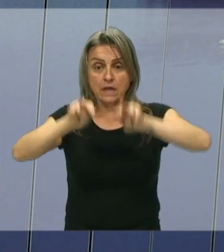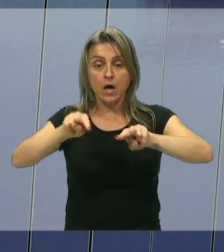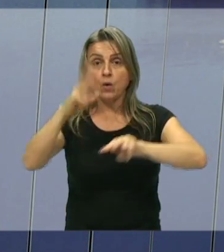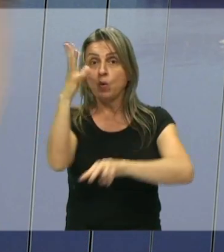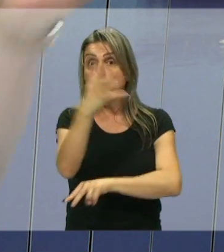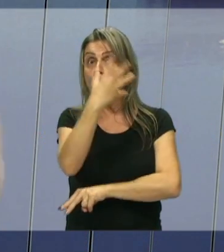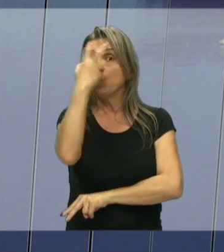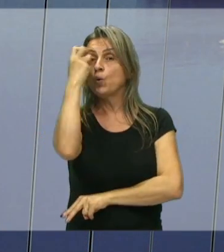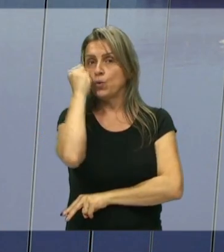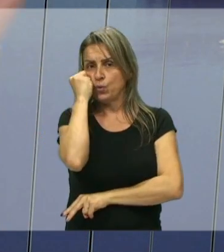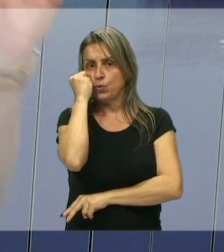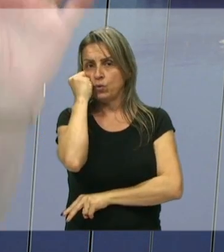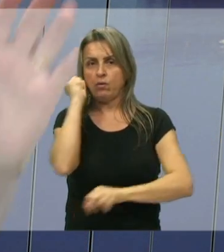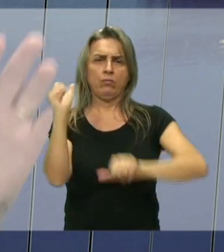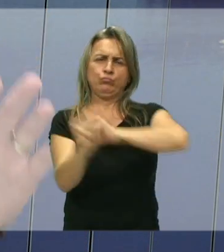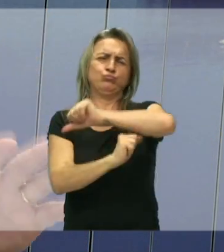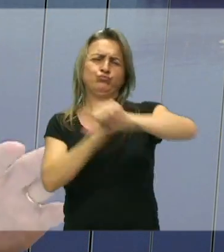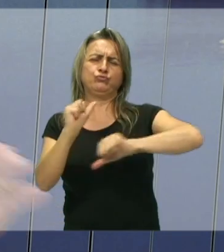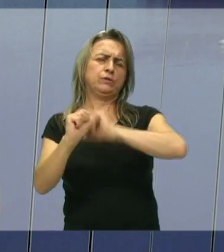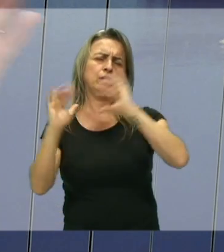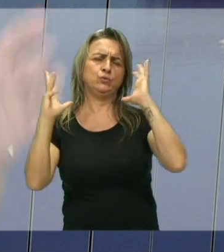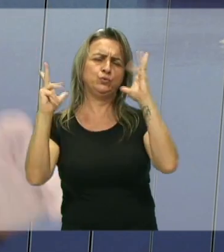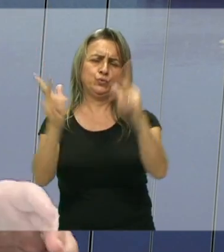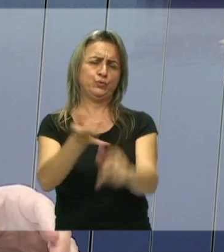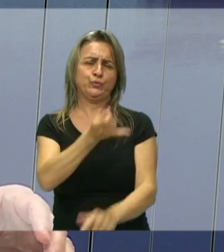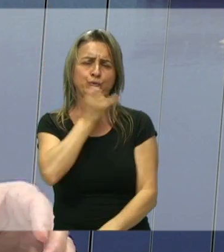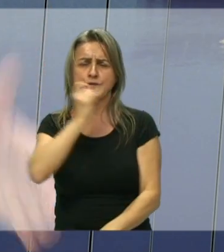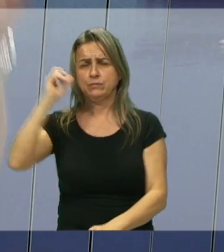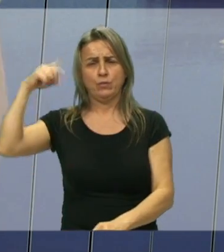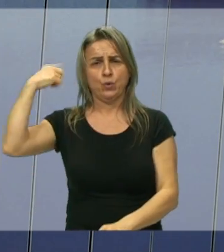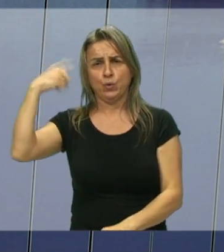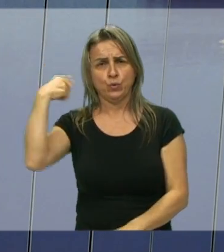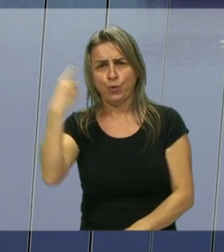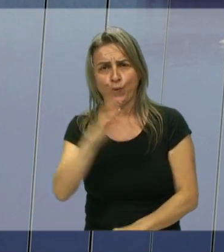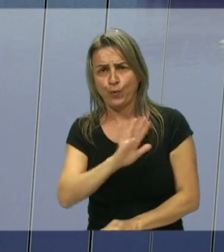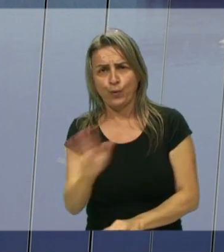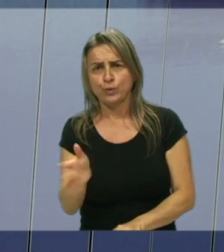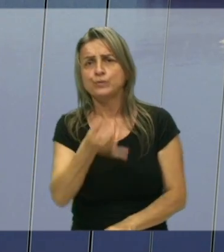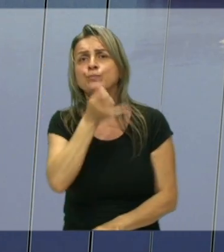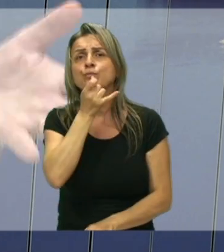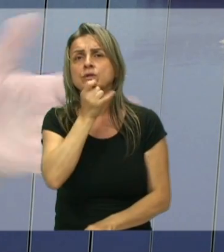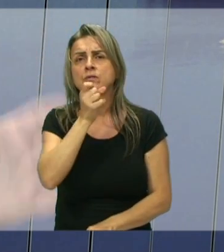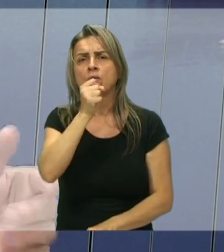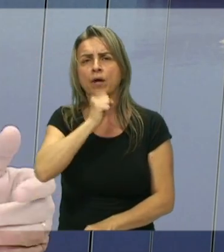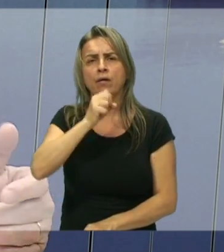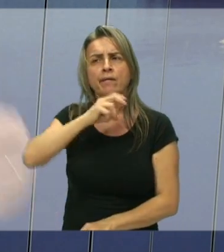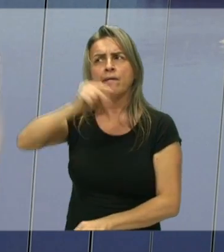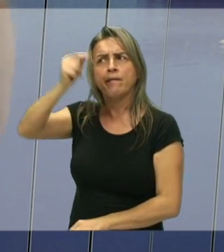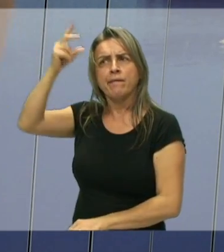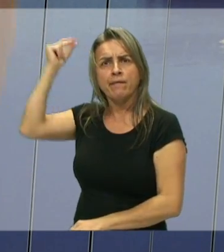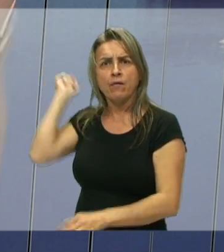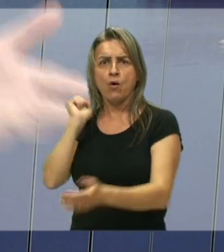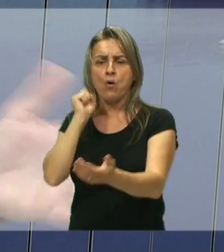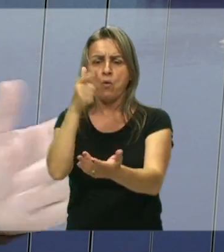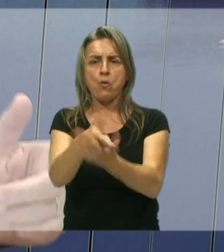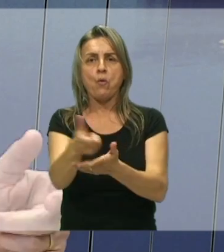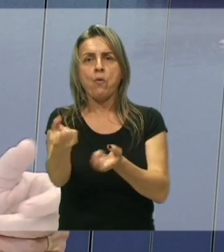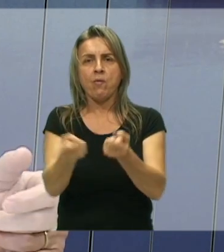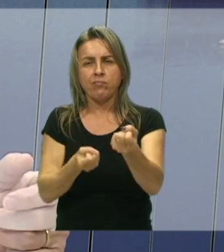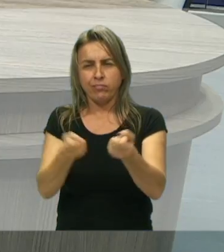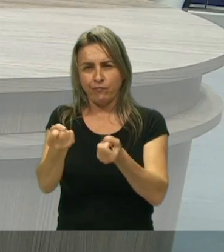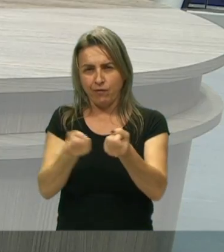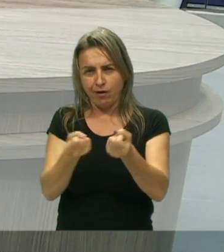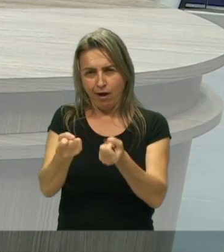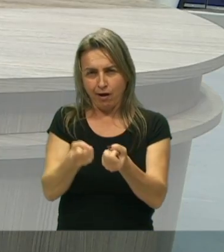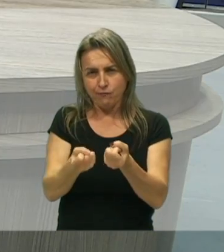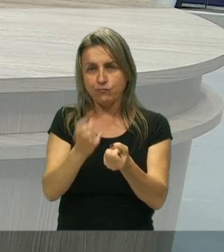empresa, mudando de um exemplo, indo para um exemplo totalmente maluco, né? Antigamente, se comprava um carro, durava 200 anos